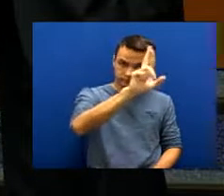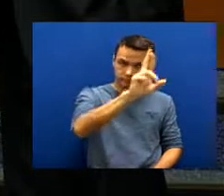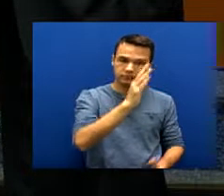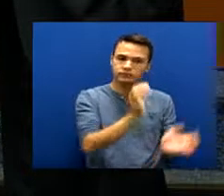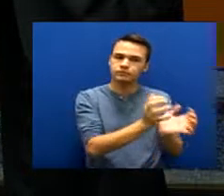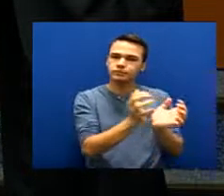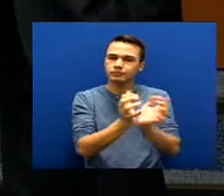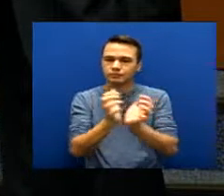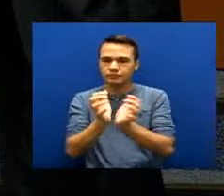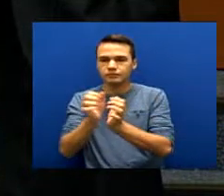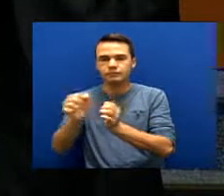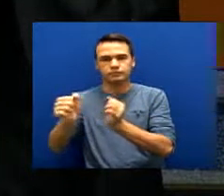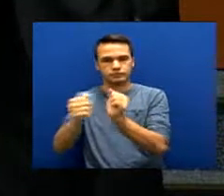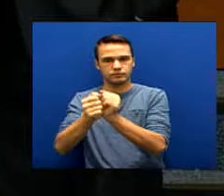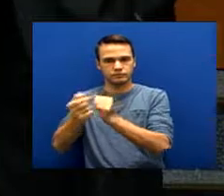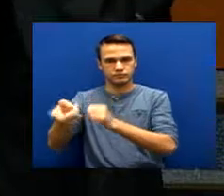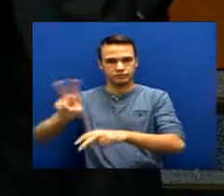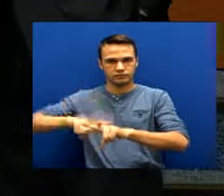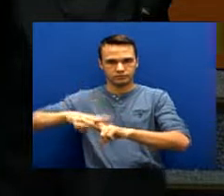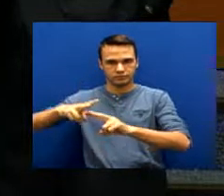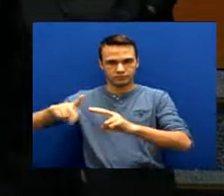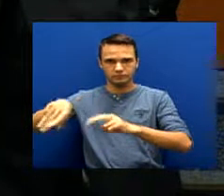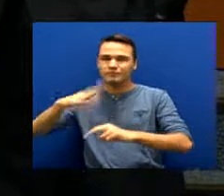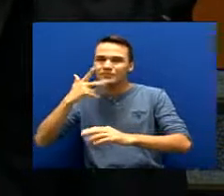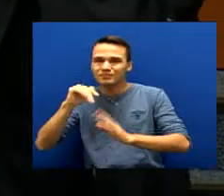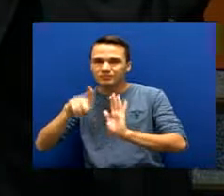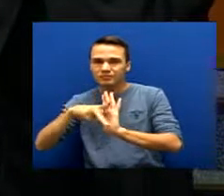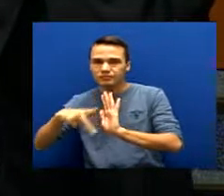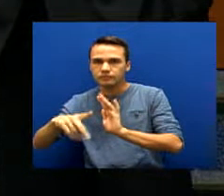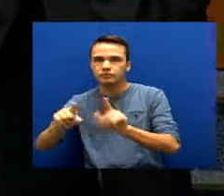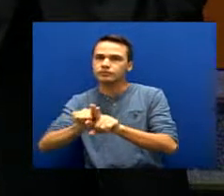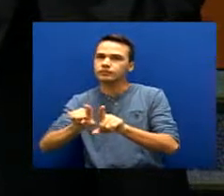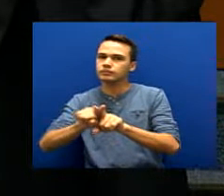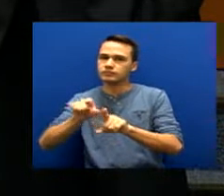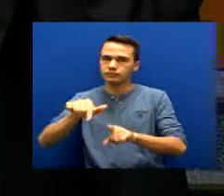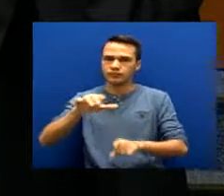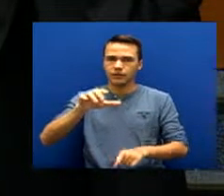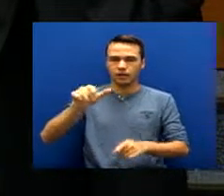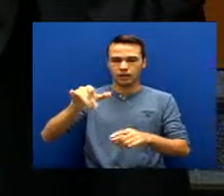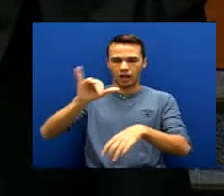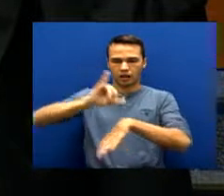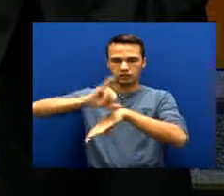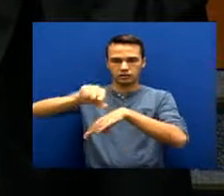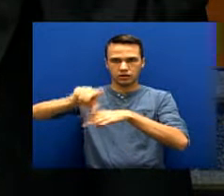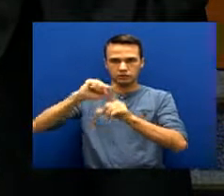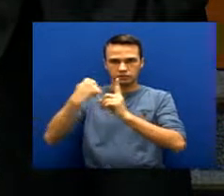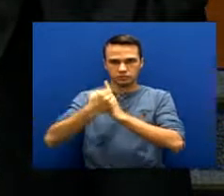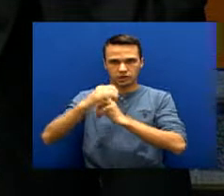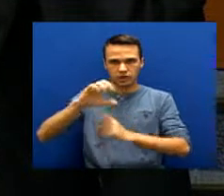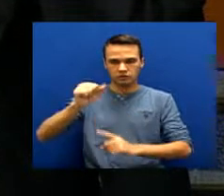honra, satisfação, alegria, esta homenagem da nossa Casa de Leis.